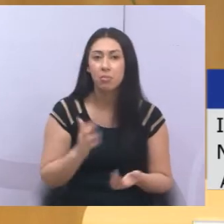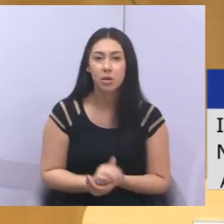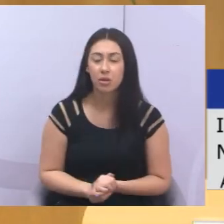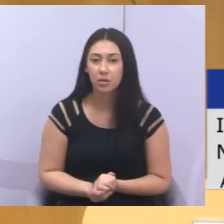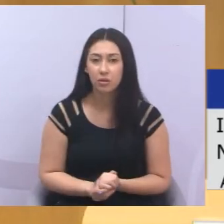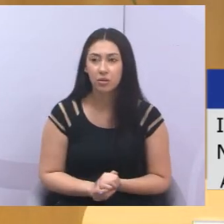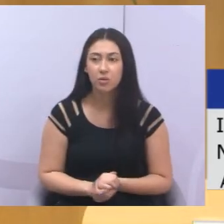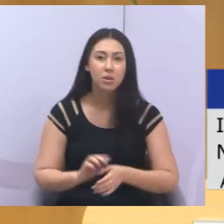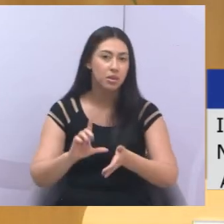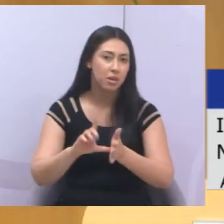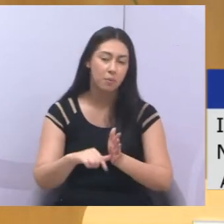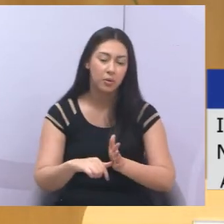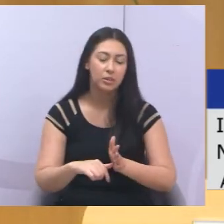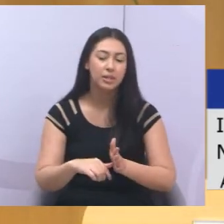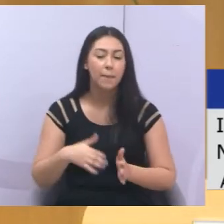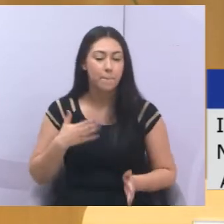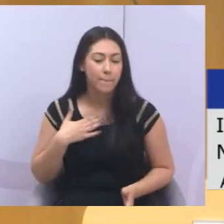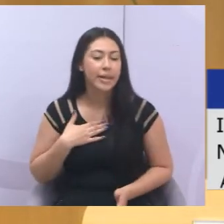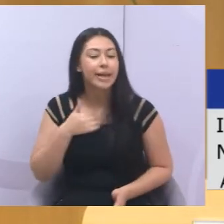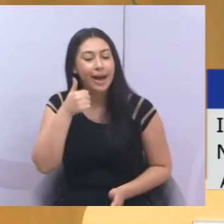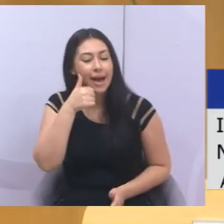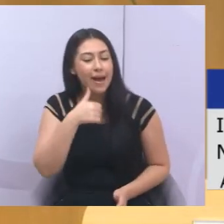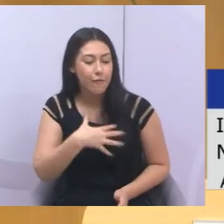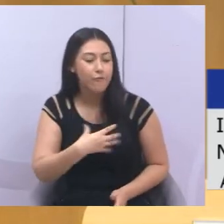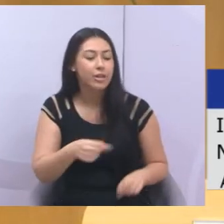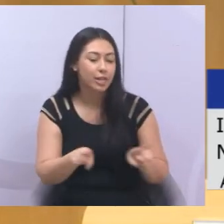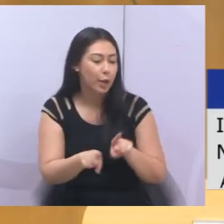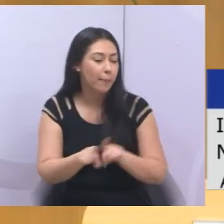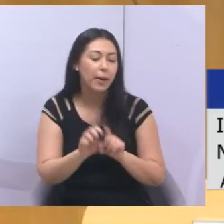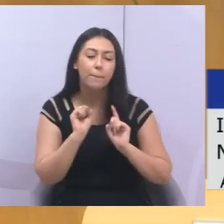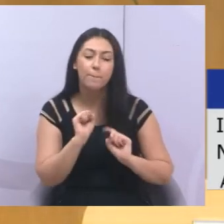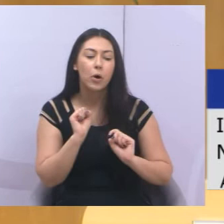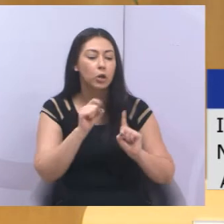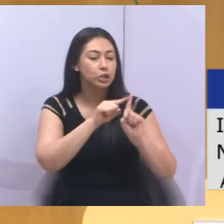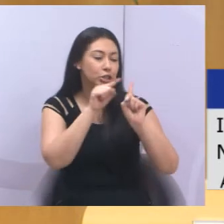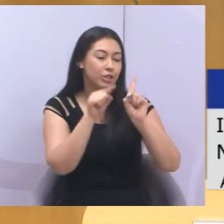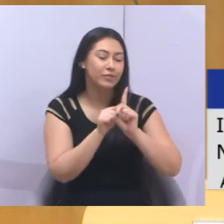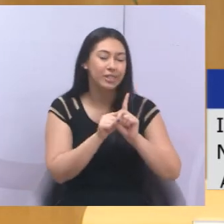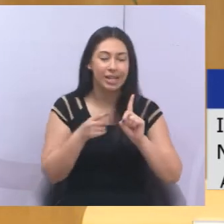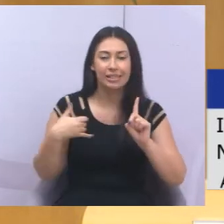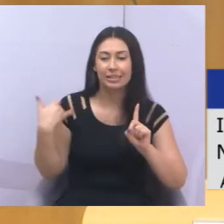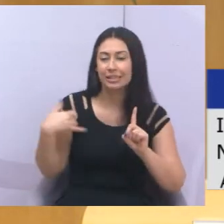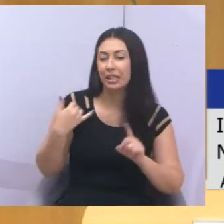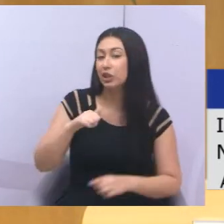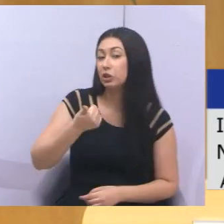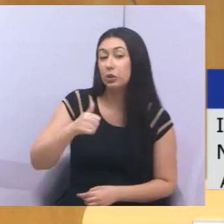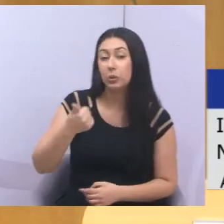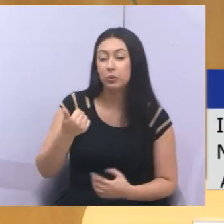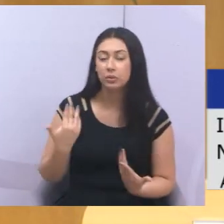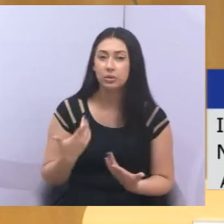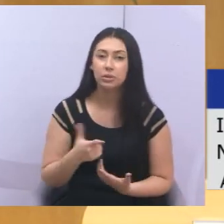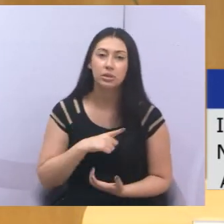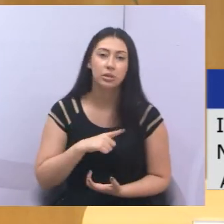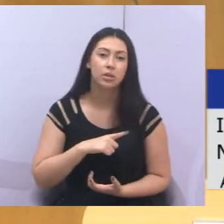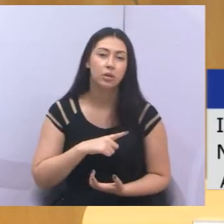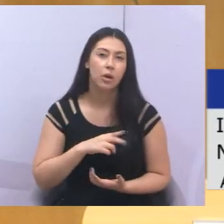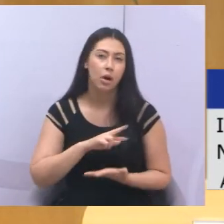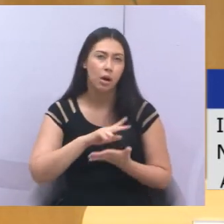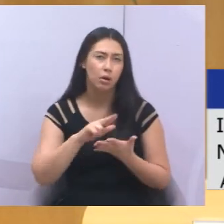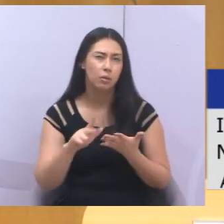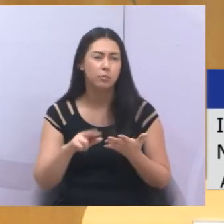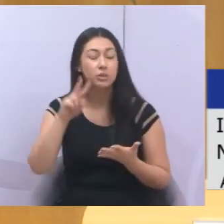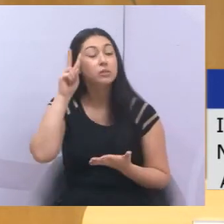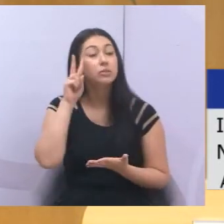As filhas terem os filhos mais cedo ainda. Eu tenho algumas histórias que me marcaram muito nesses 20 anos de formado como